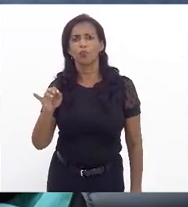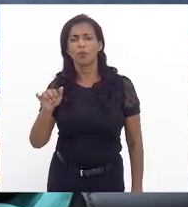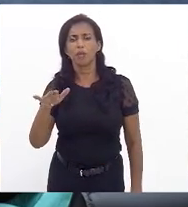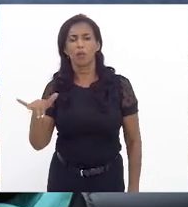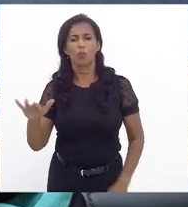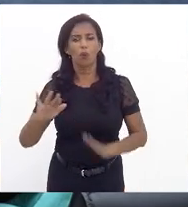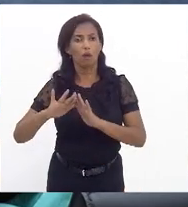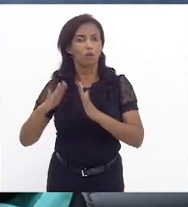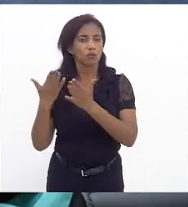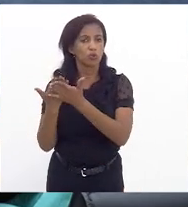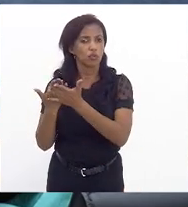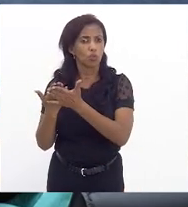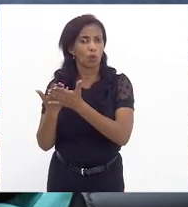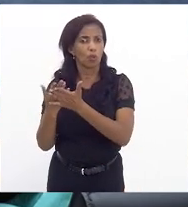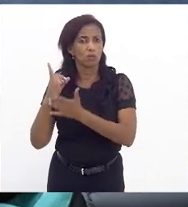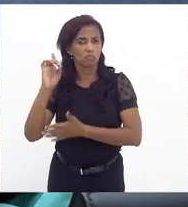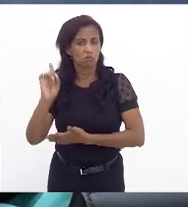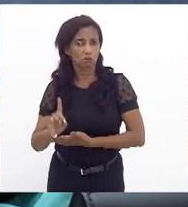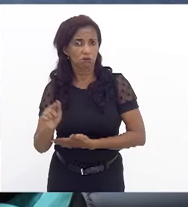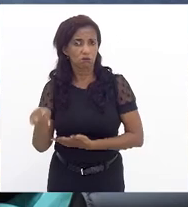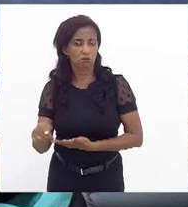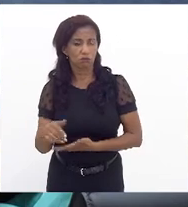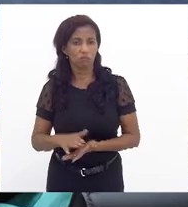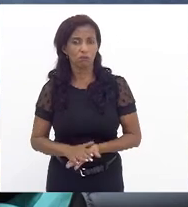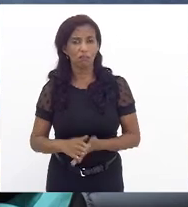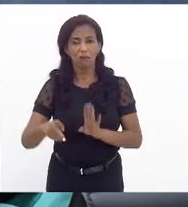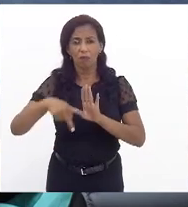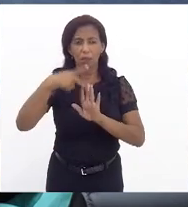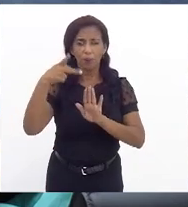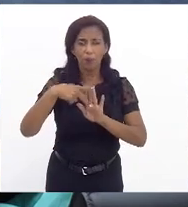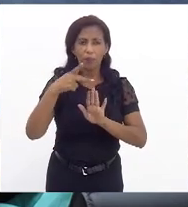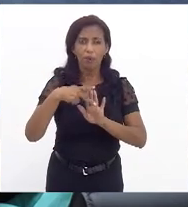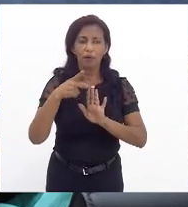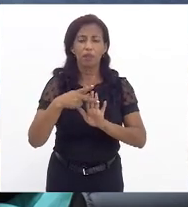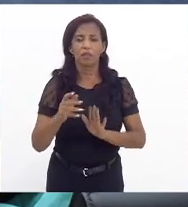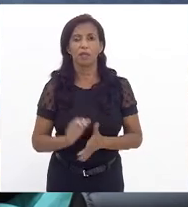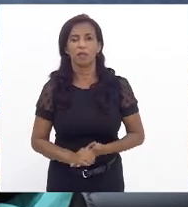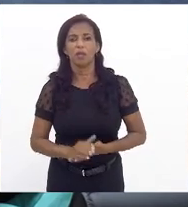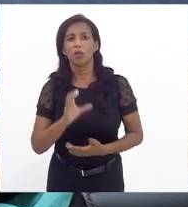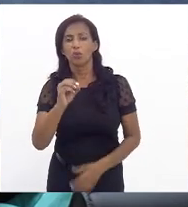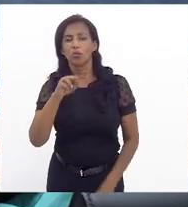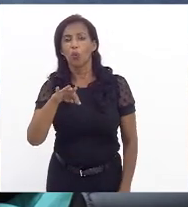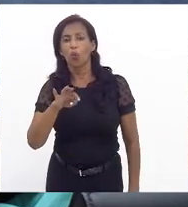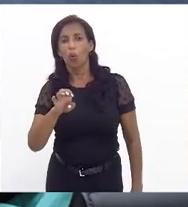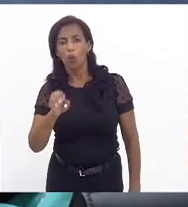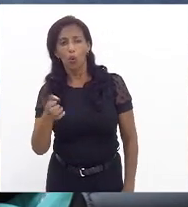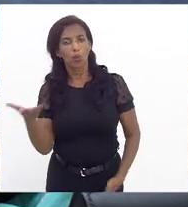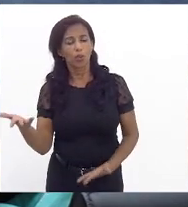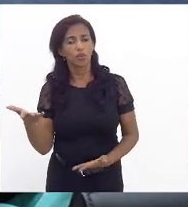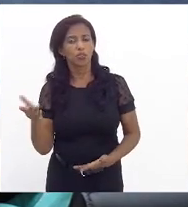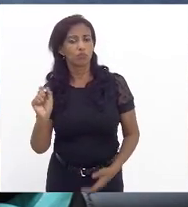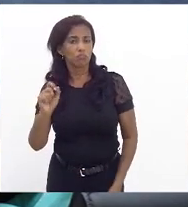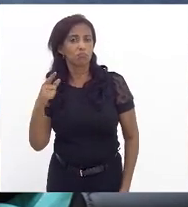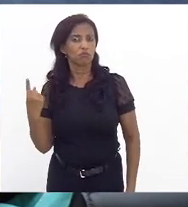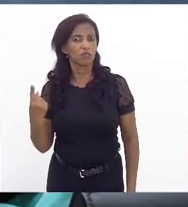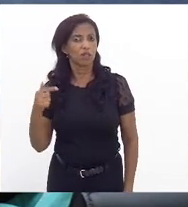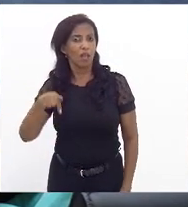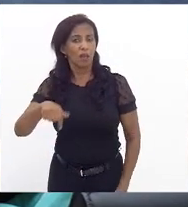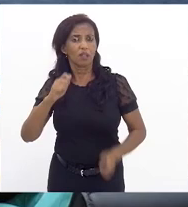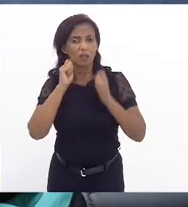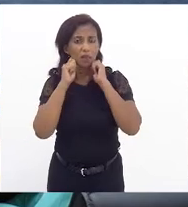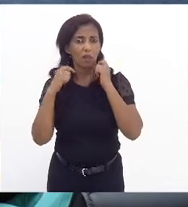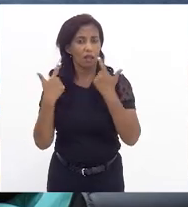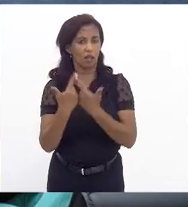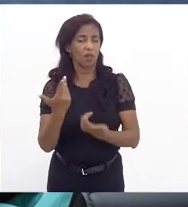de diretores foi objeto de uma portaria do Conte Bittencourt, nosso companheiro aqui da